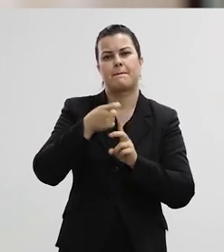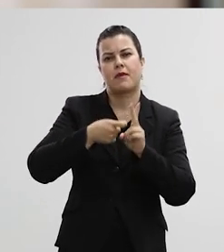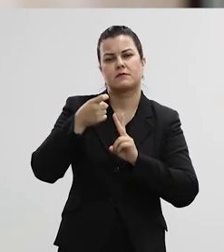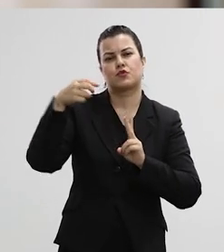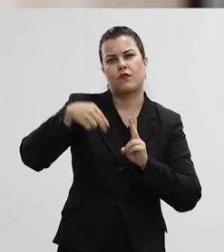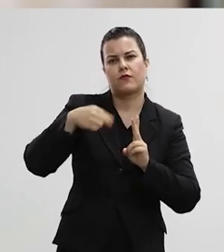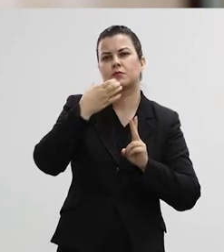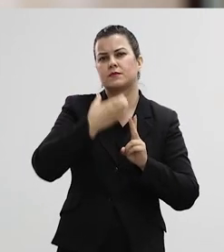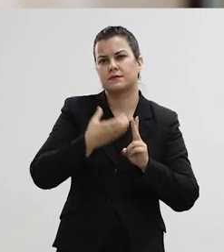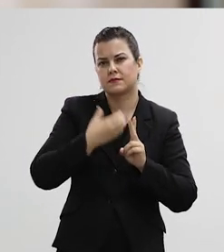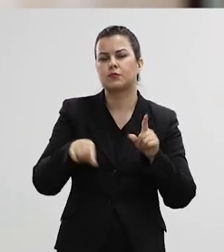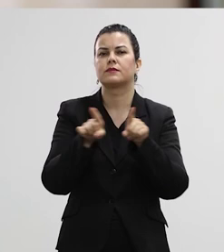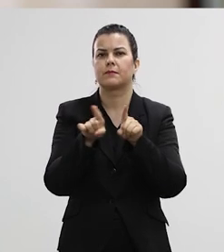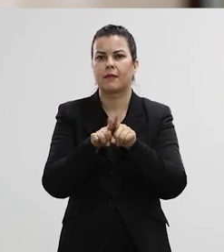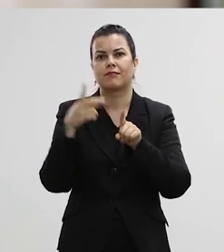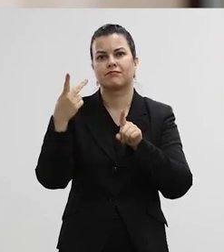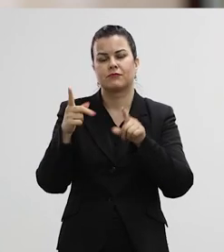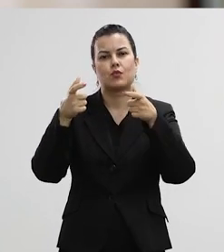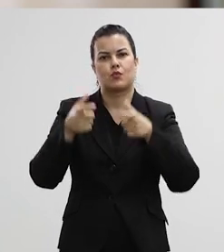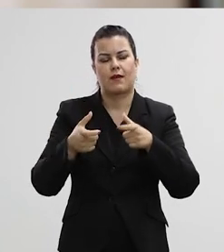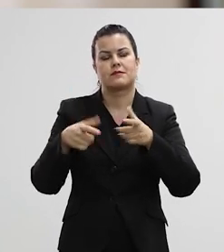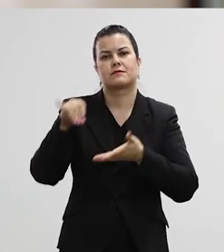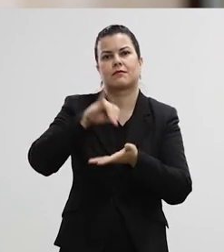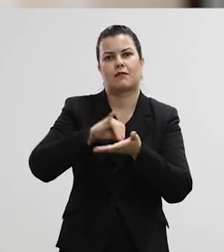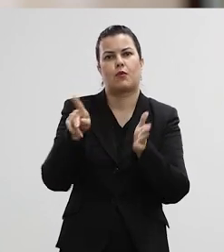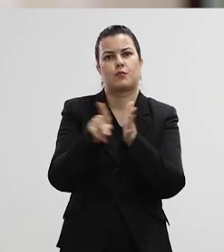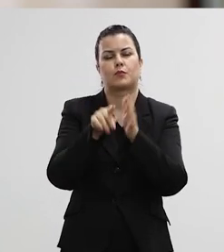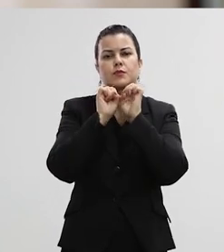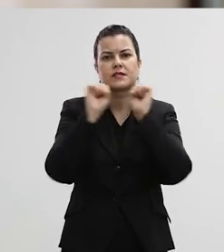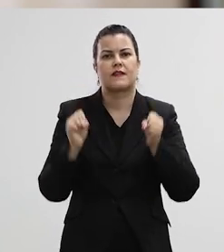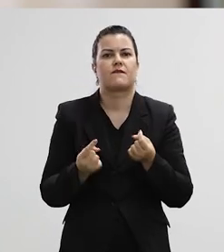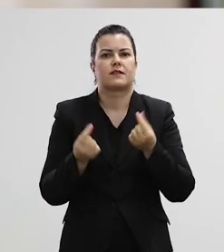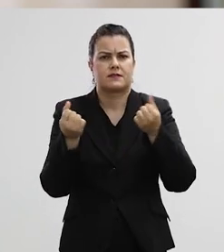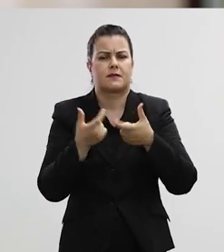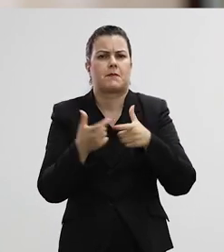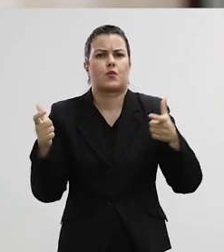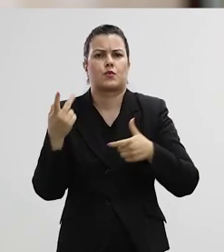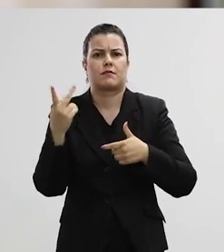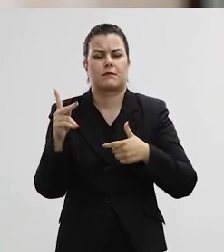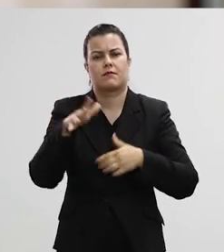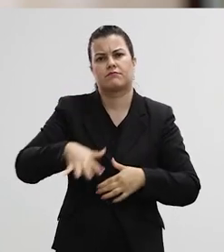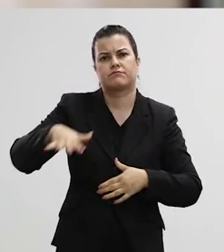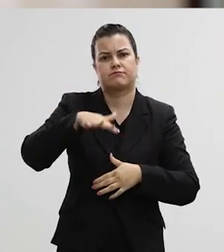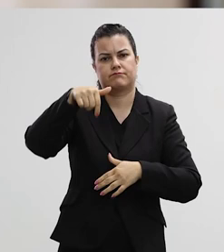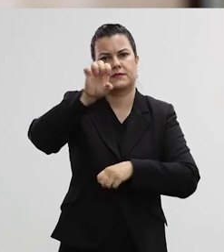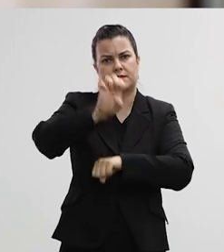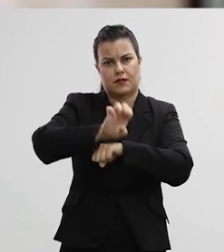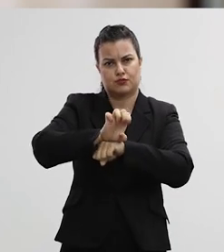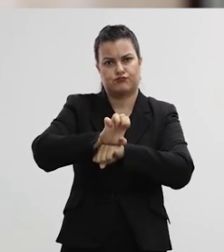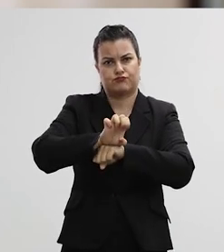pagamentos da tesouraria Central aquela administrada pela Secretaria da Fazenda e que reúne a maior parte dos fornecedores